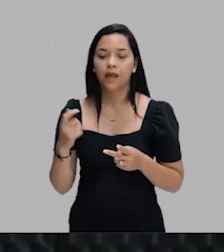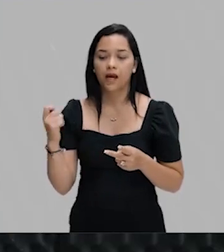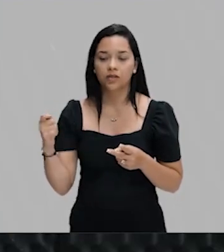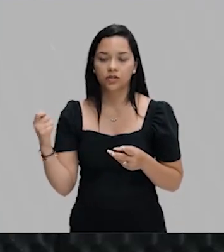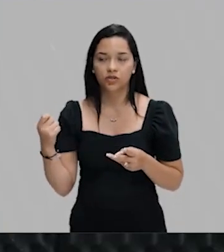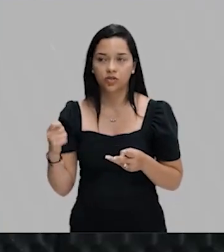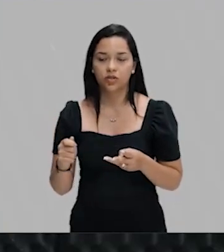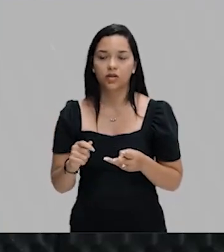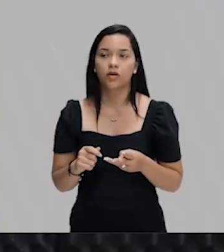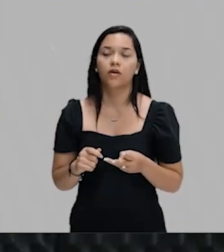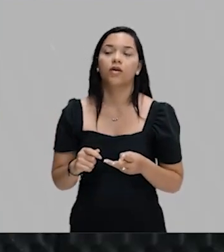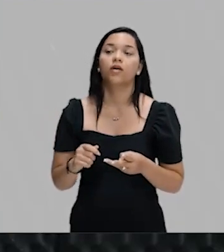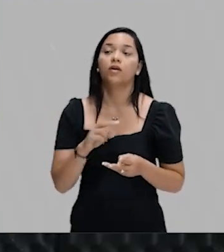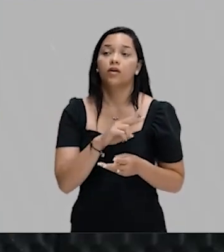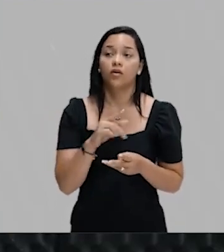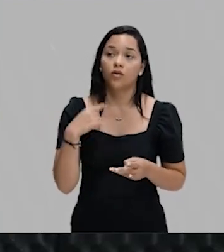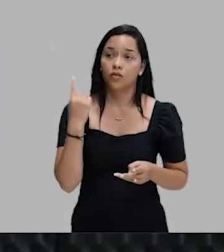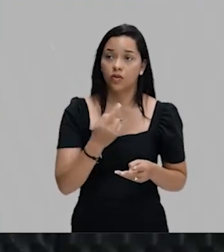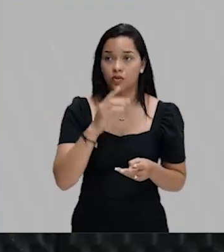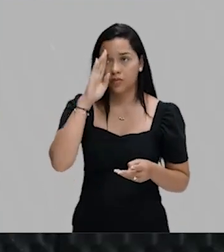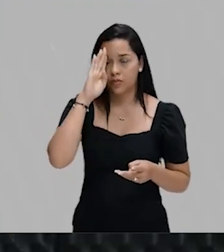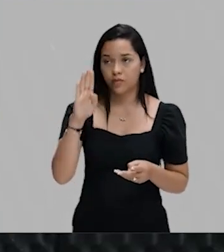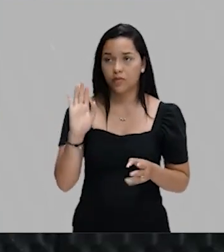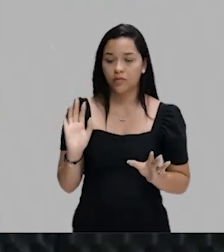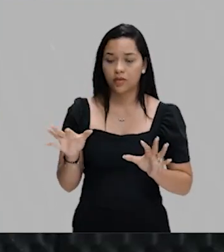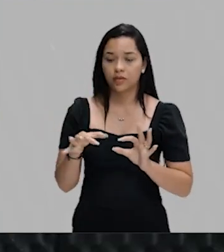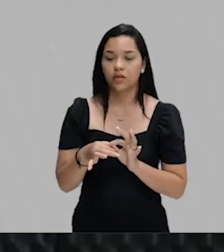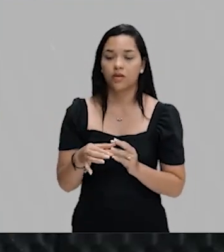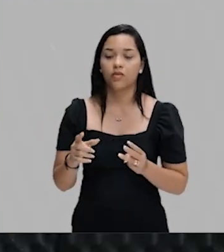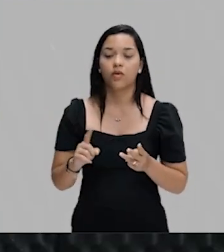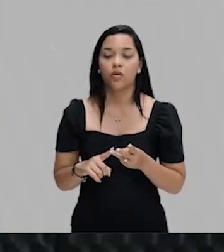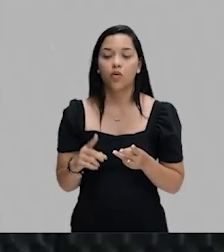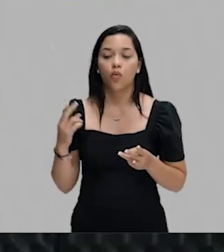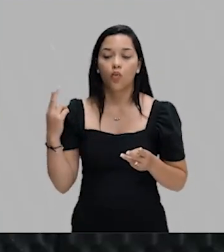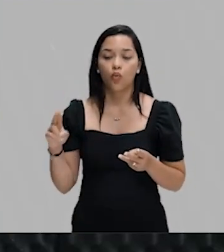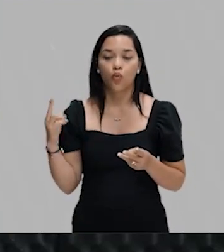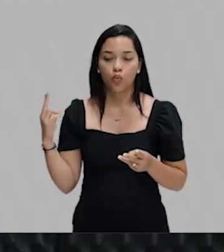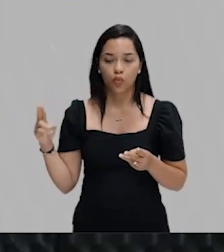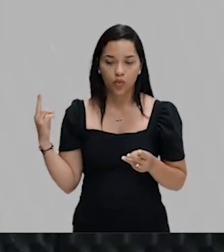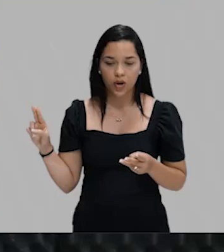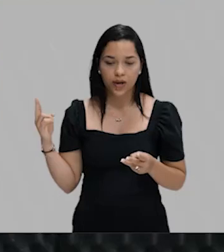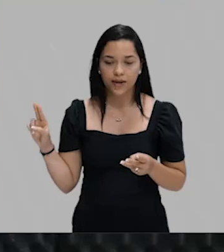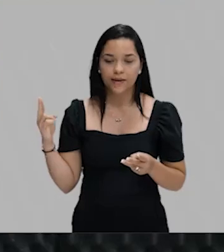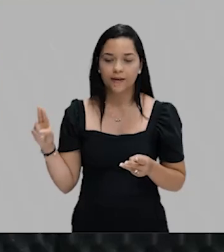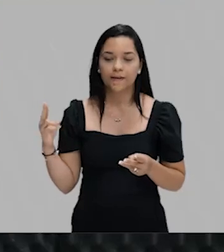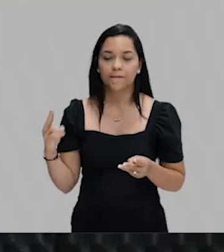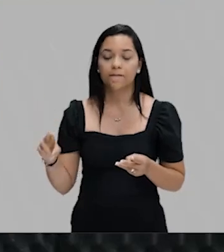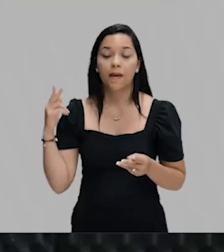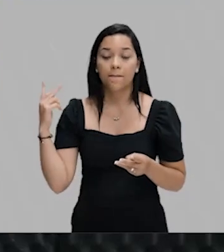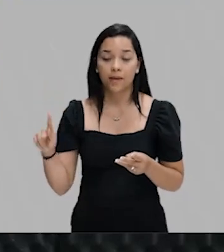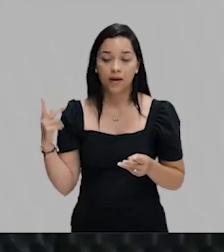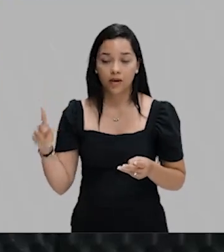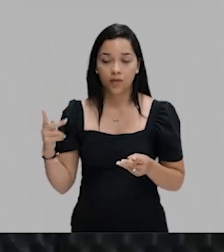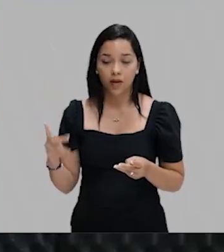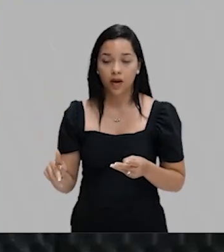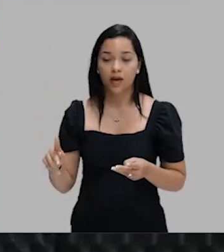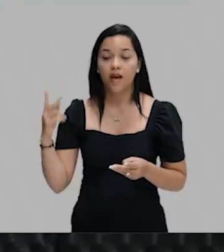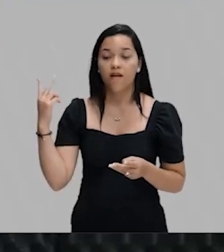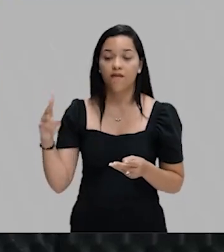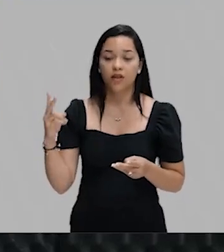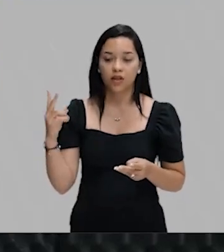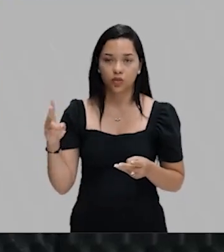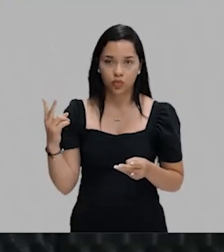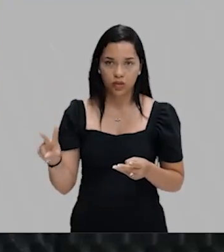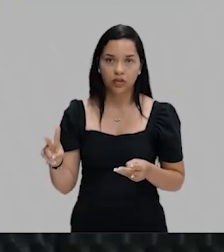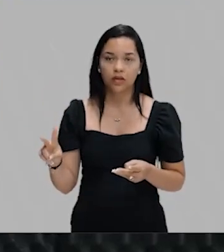a Argentina, que é o nosso principal parceiro econômico na América do Sul, Uruguai, Paraguai e a